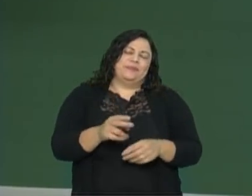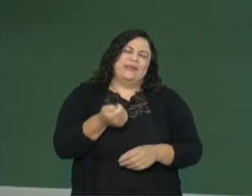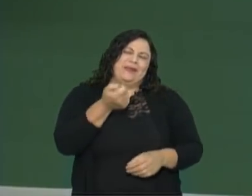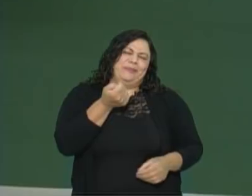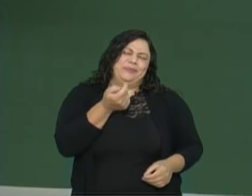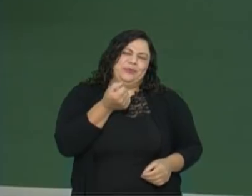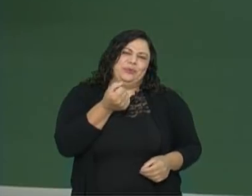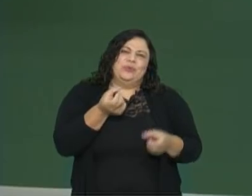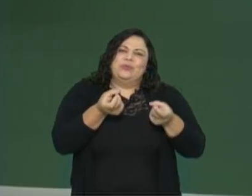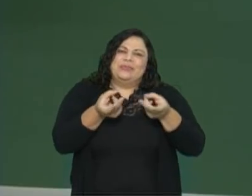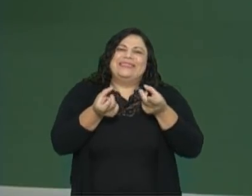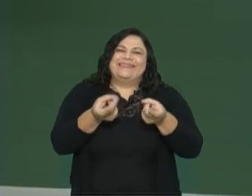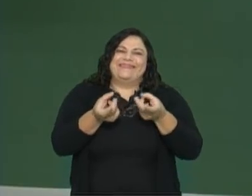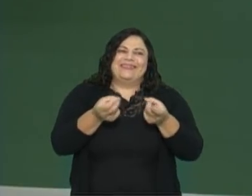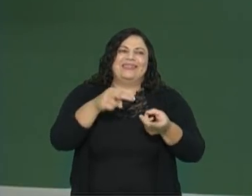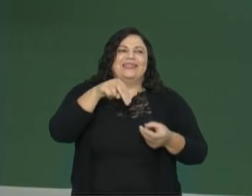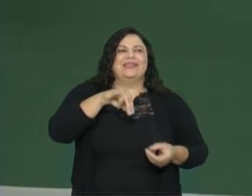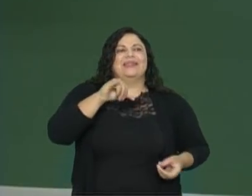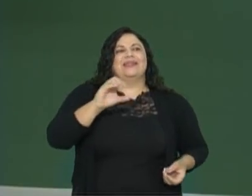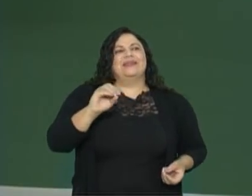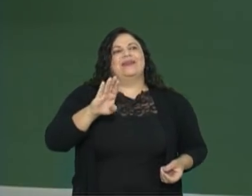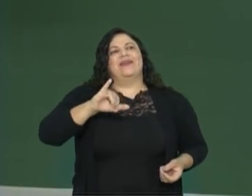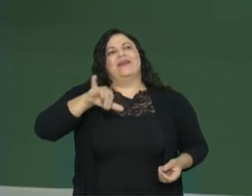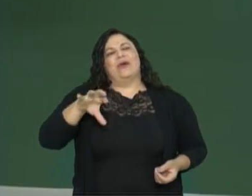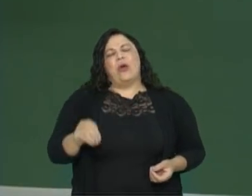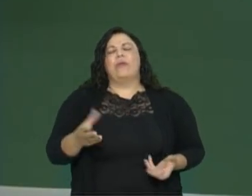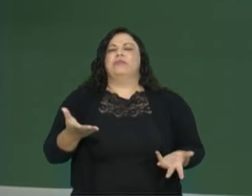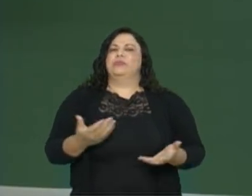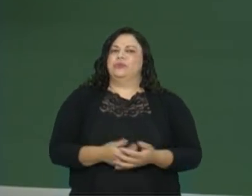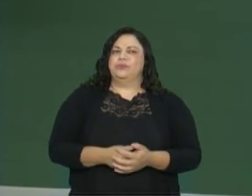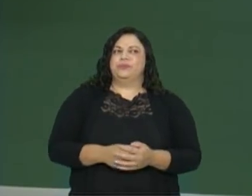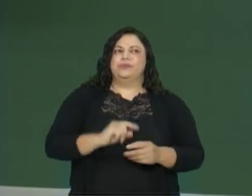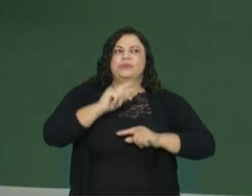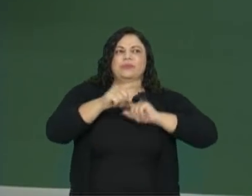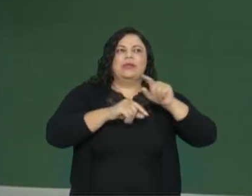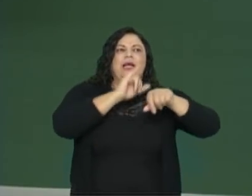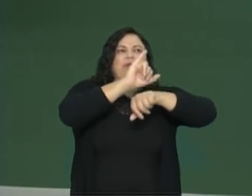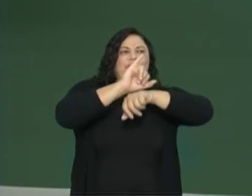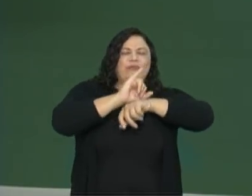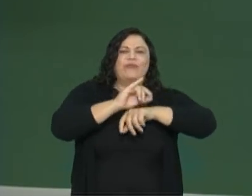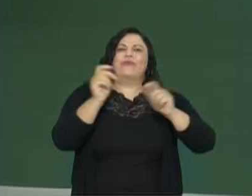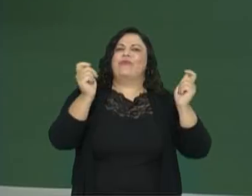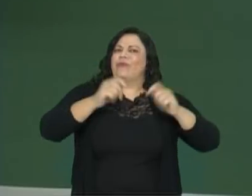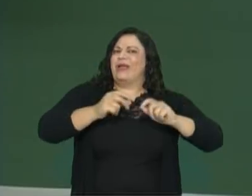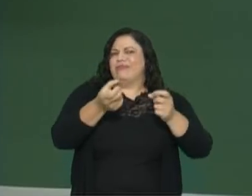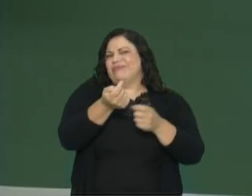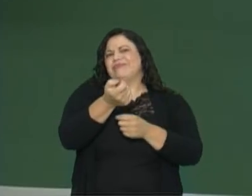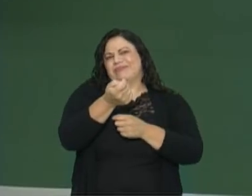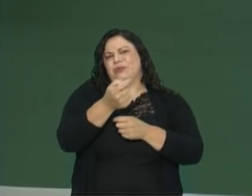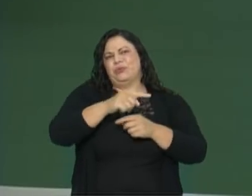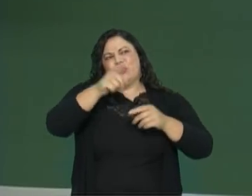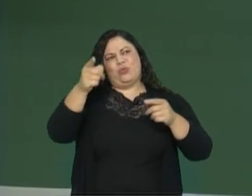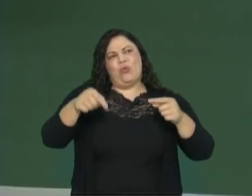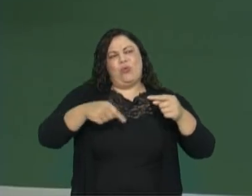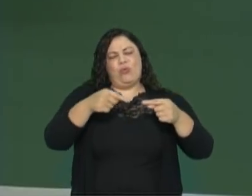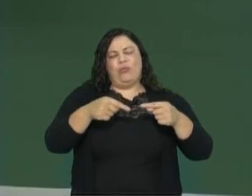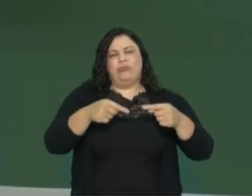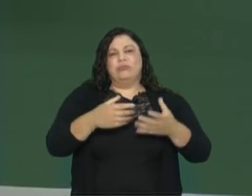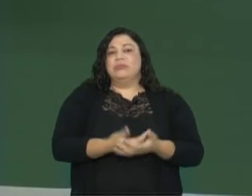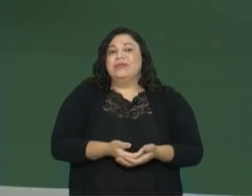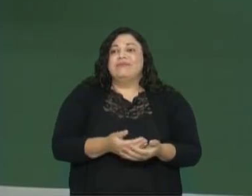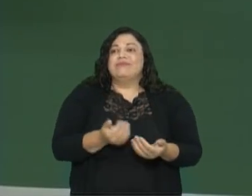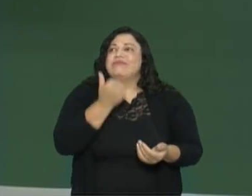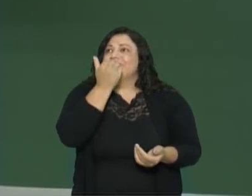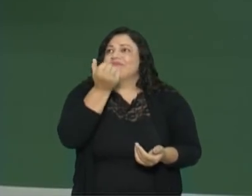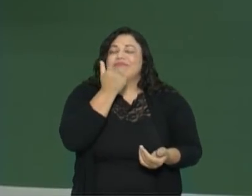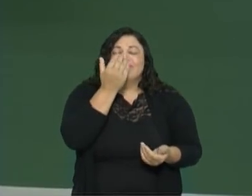nióbio. Aqui que tem um mercado grande, usa pouco nióbio. Aqui que usa muito nióbio, o mercado é pequeno. Não